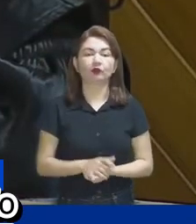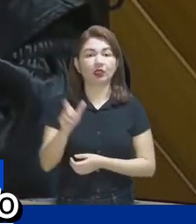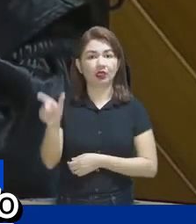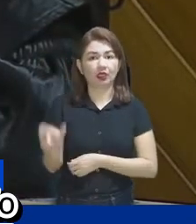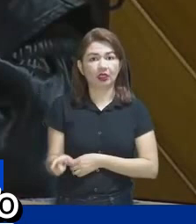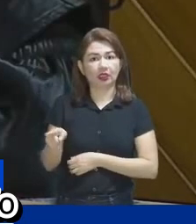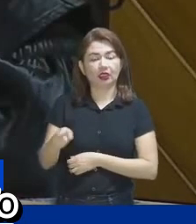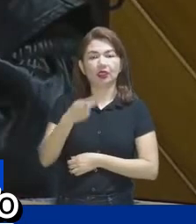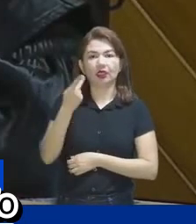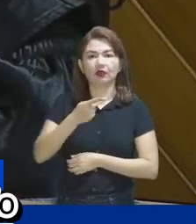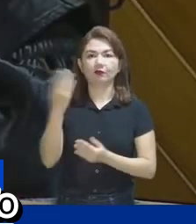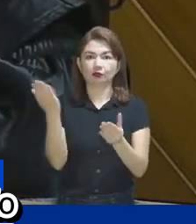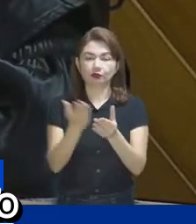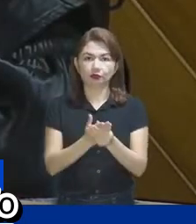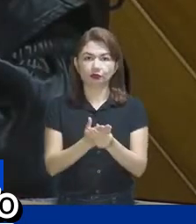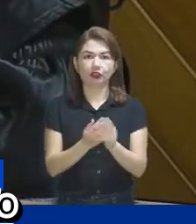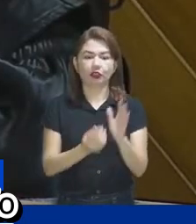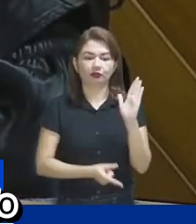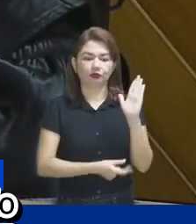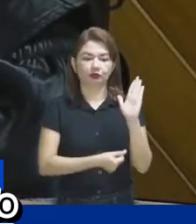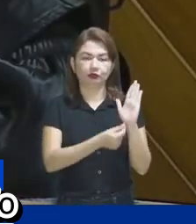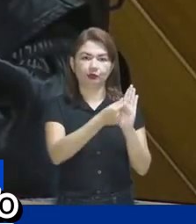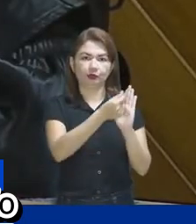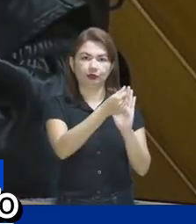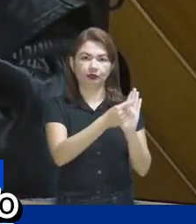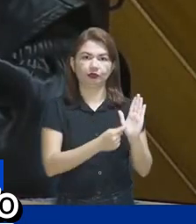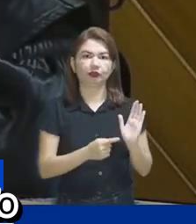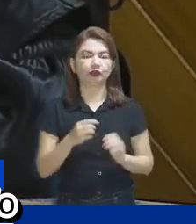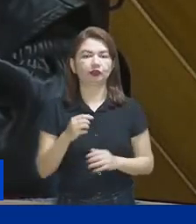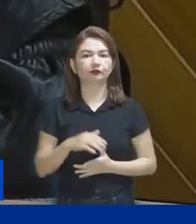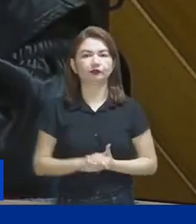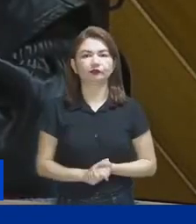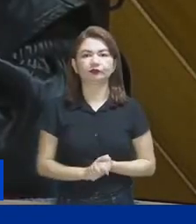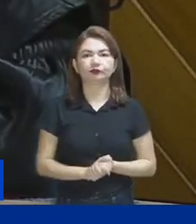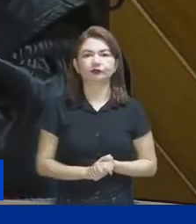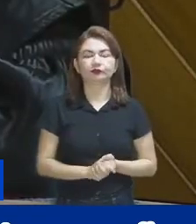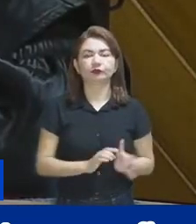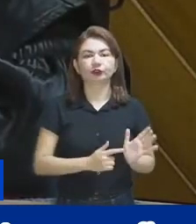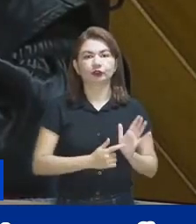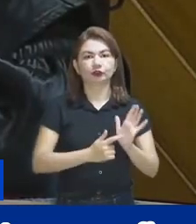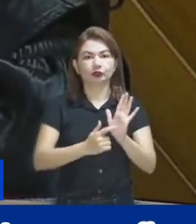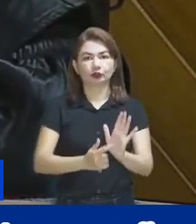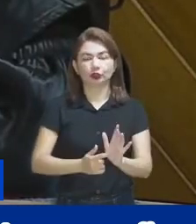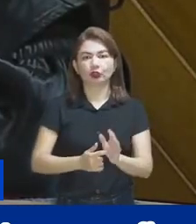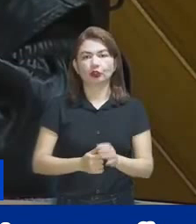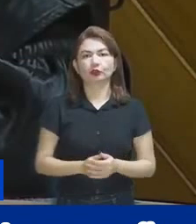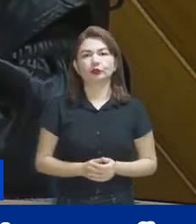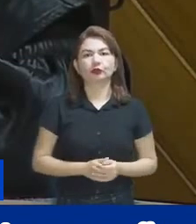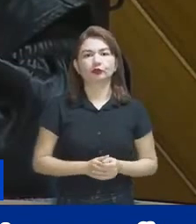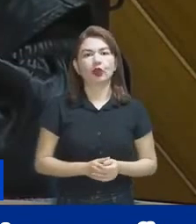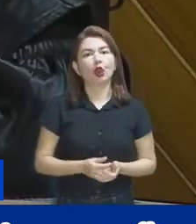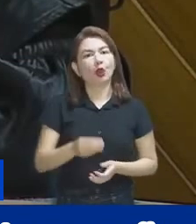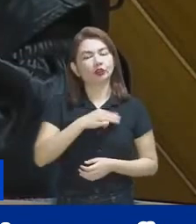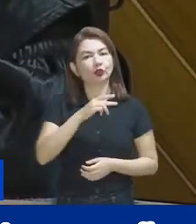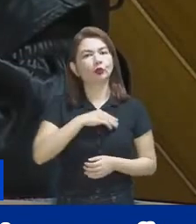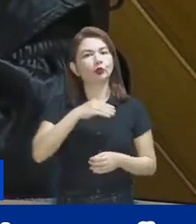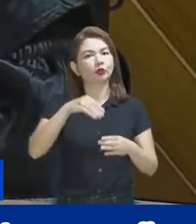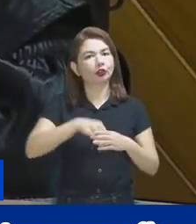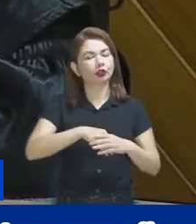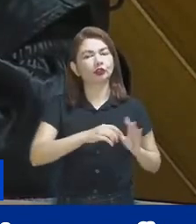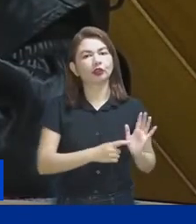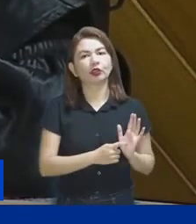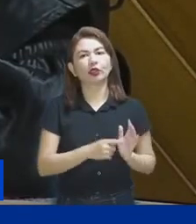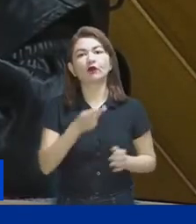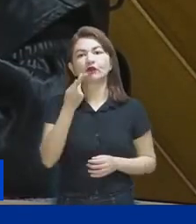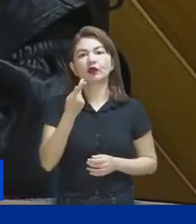nos autos de sua prestação de contas, após o parecer conclusivo do NACEP, manifestou-se o Ministério Público Eleitoral opinando pela